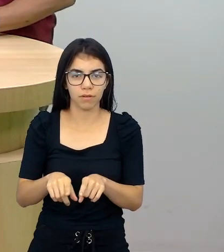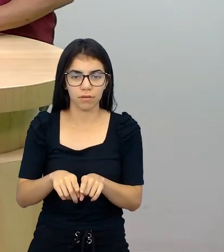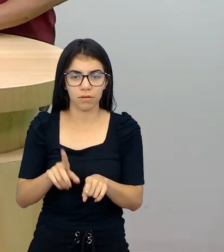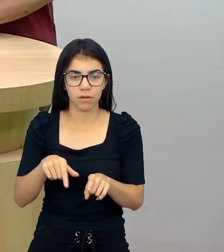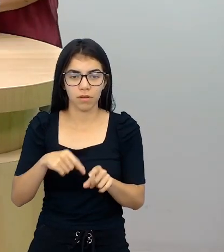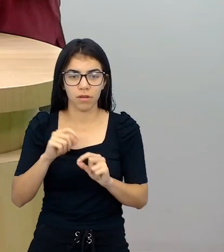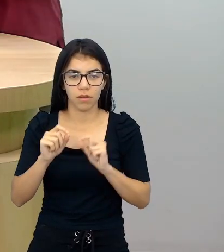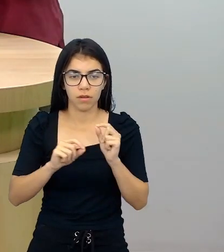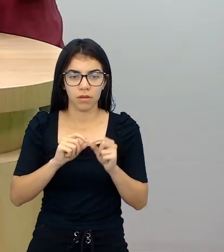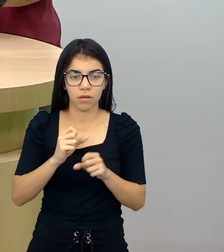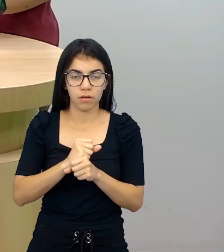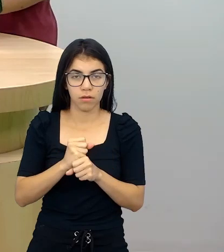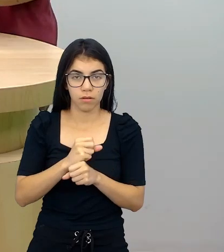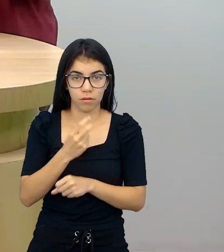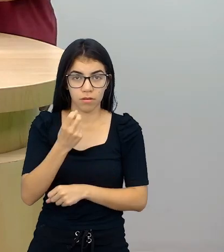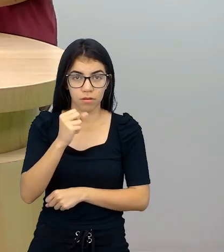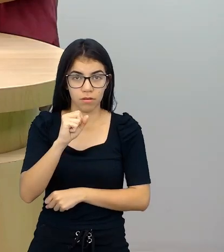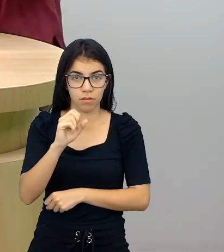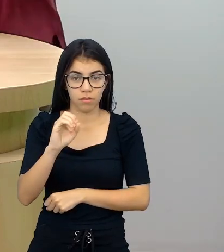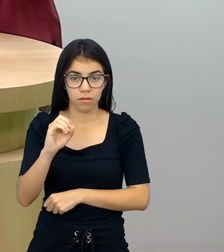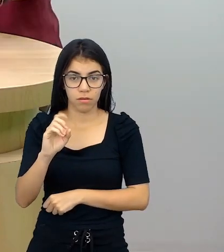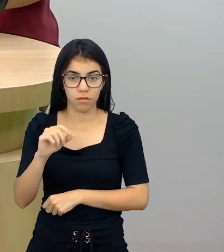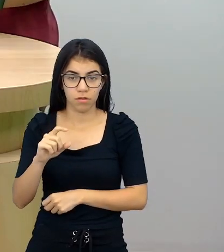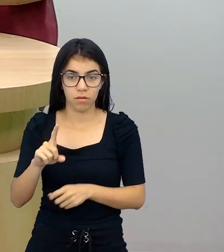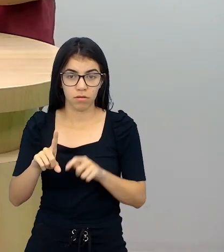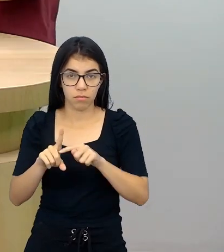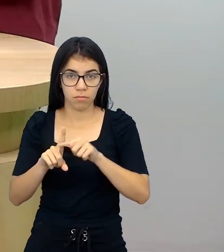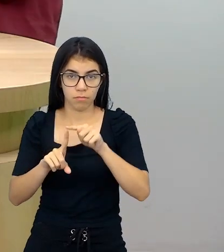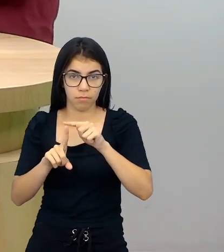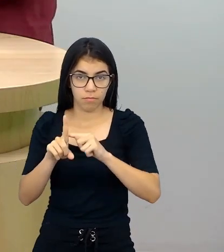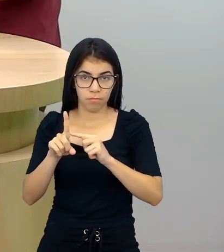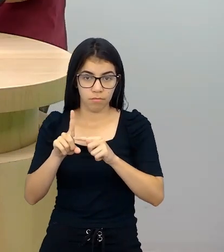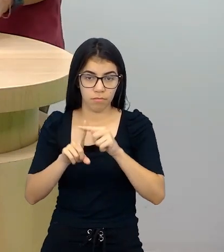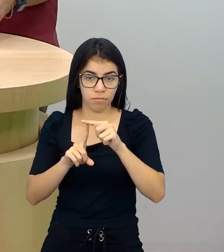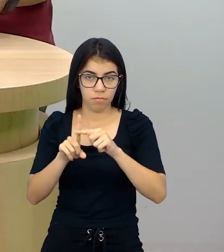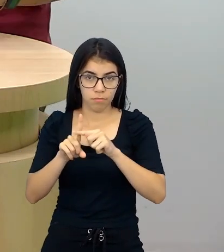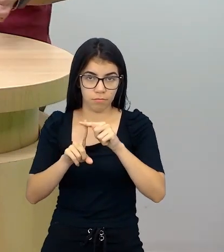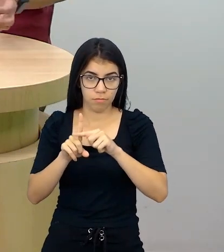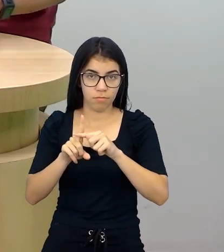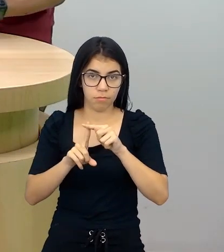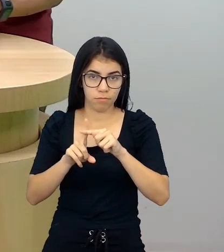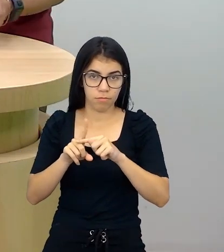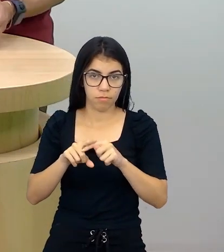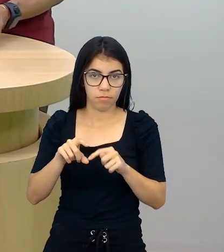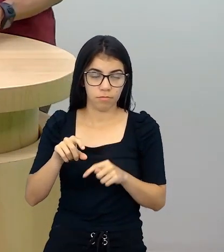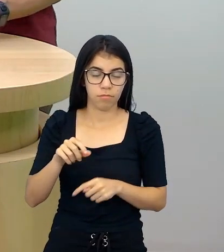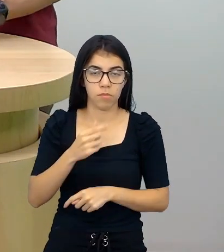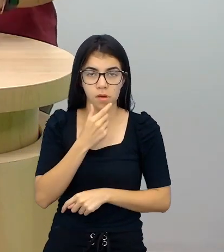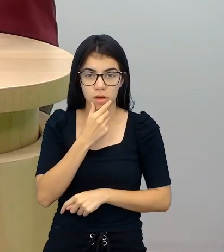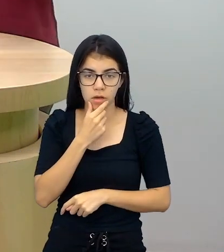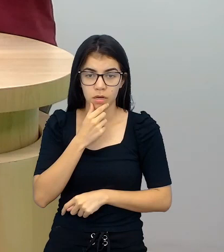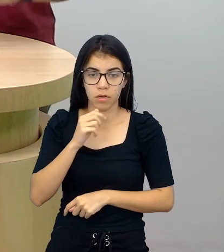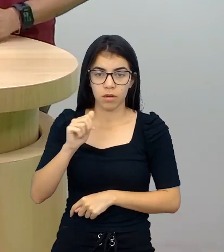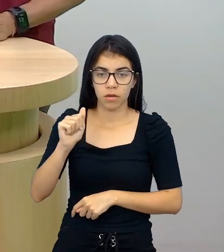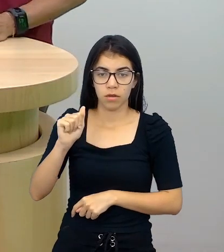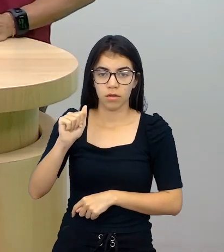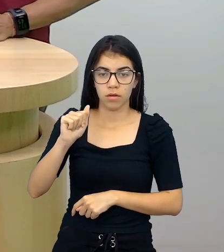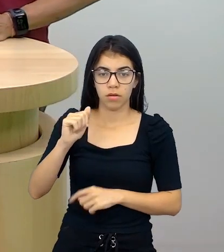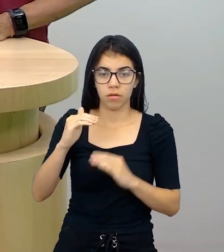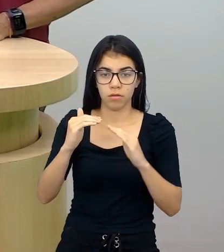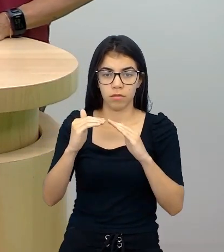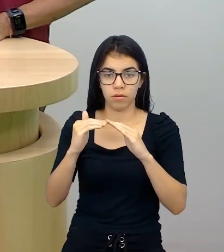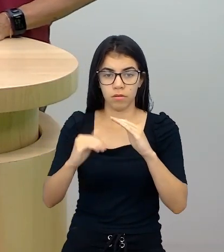daqui a né? 80 anos. Temperaturas, né? São temperaturas que a gente não vive, né? Ninguém vive aqui na América do Sul, né? Né?